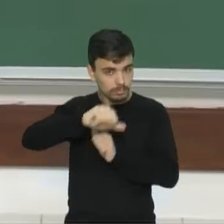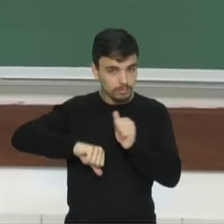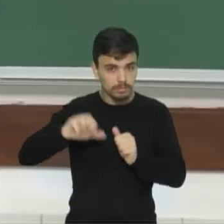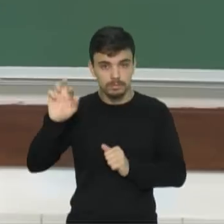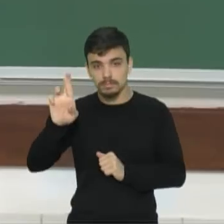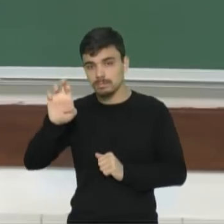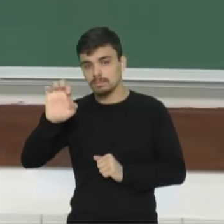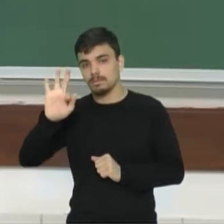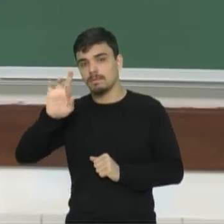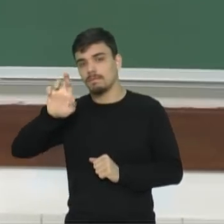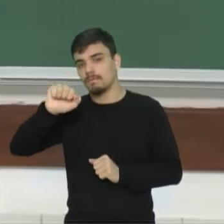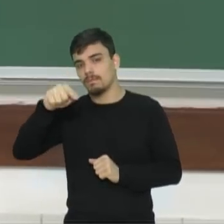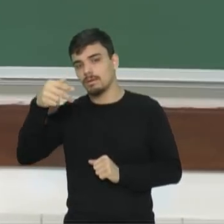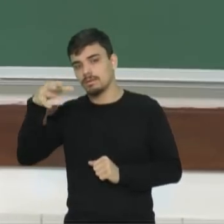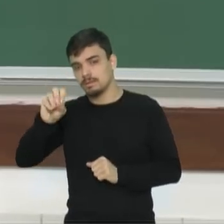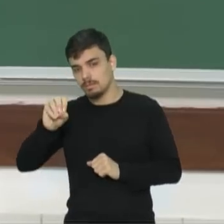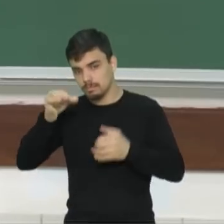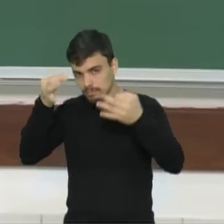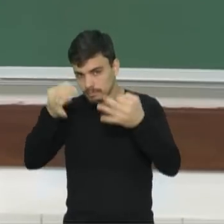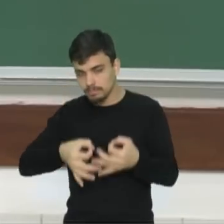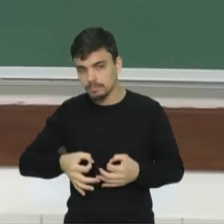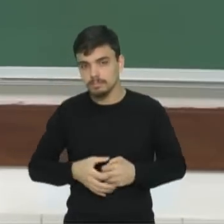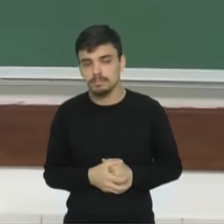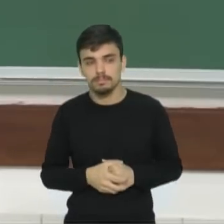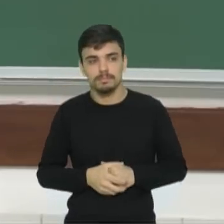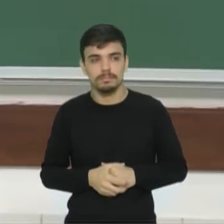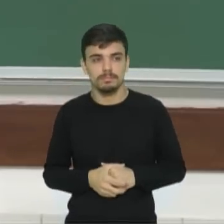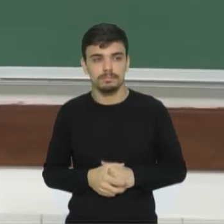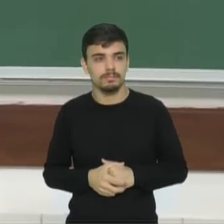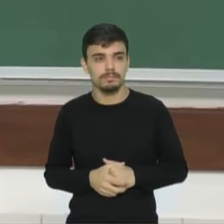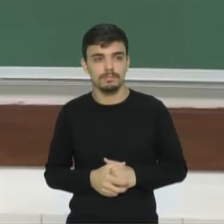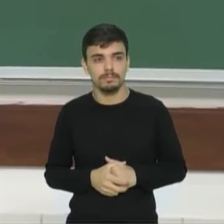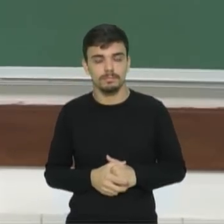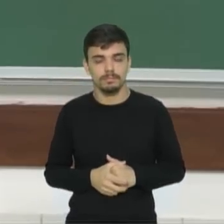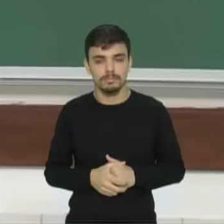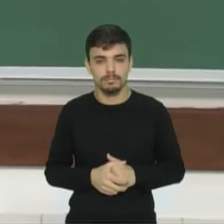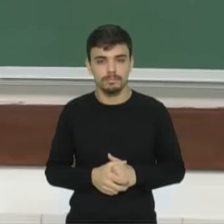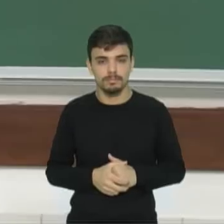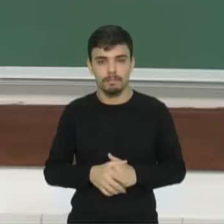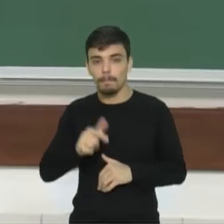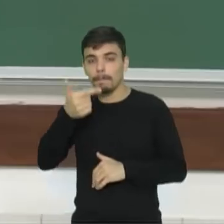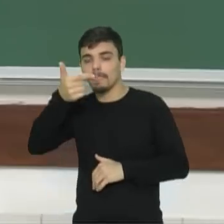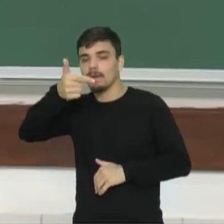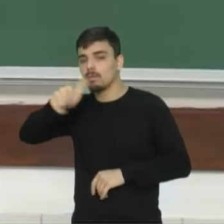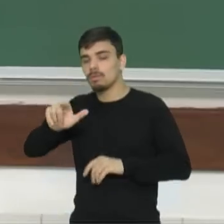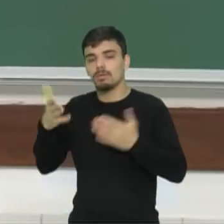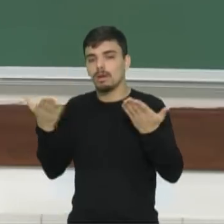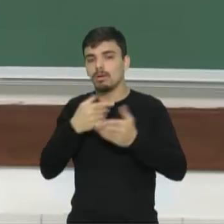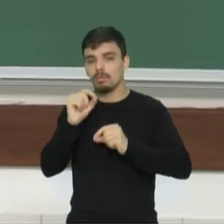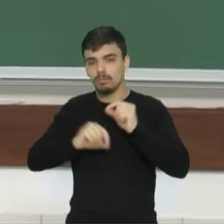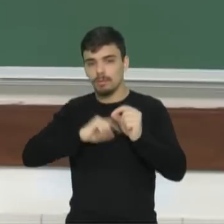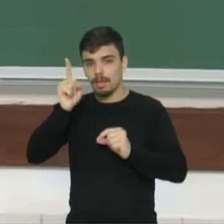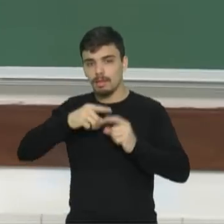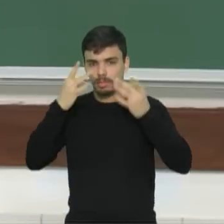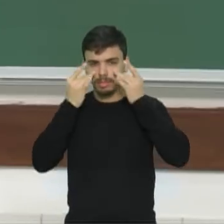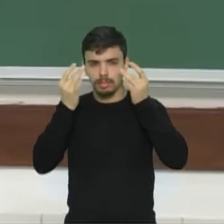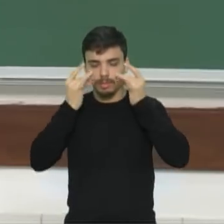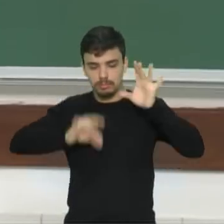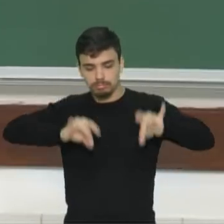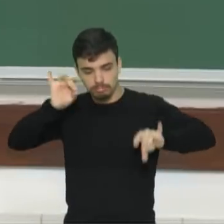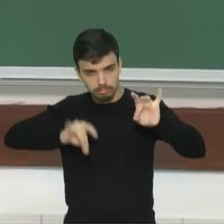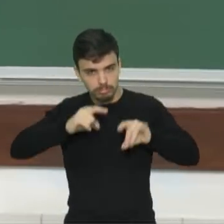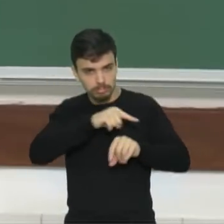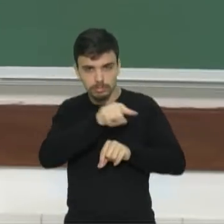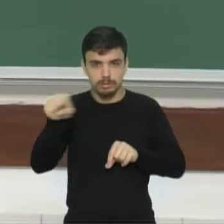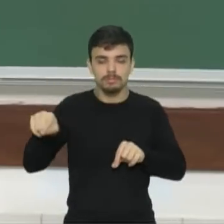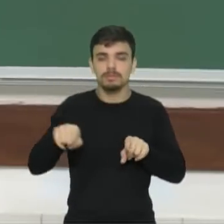refração. Ótimo? Continuando. O outro fenômeno, aquele do teatro, aquele que eu coloquei